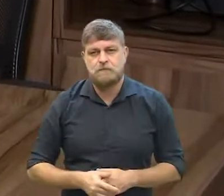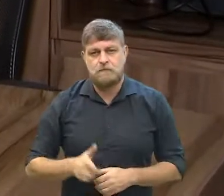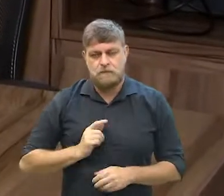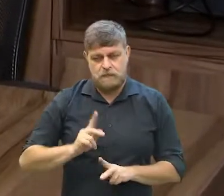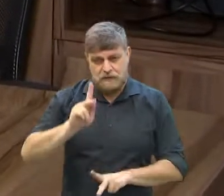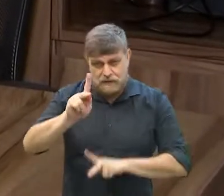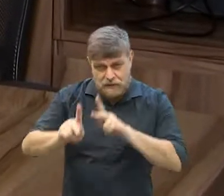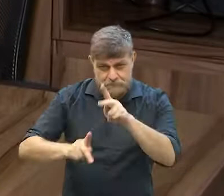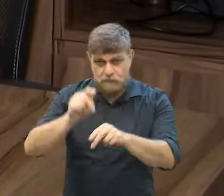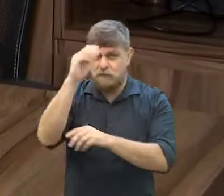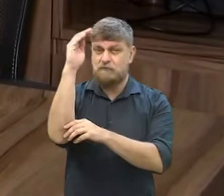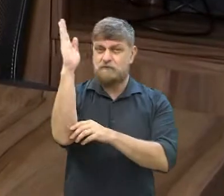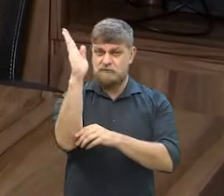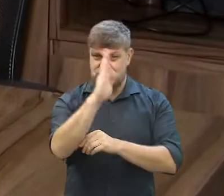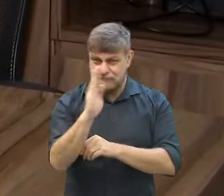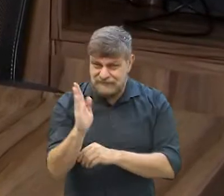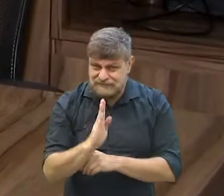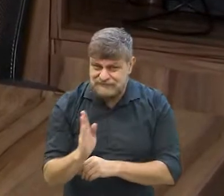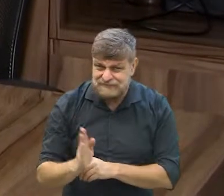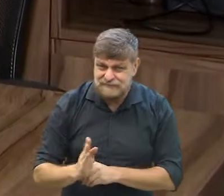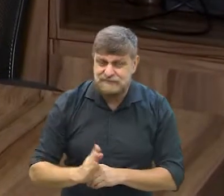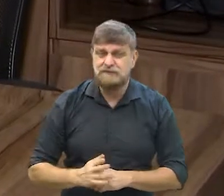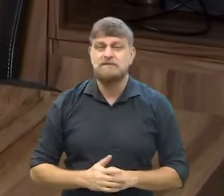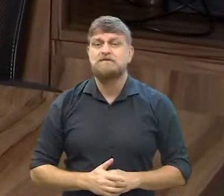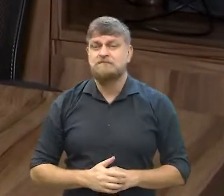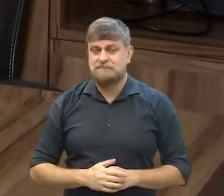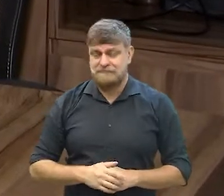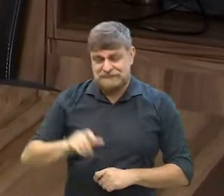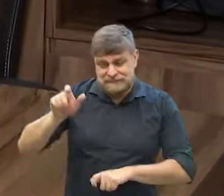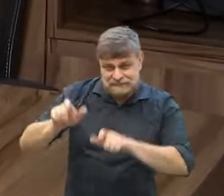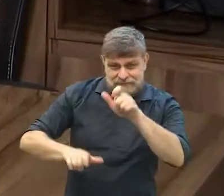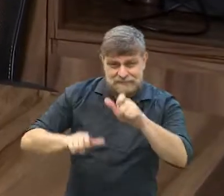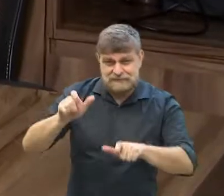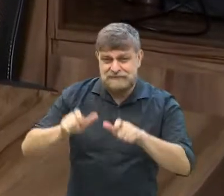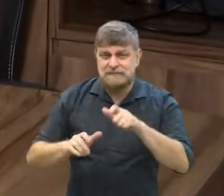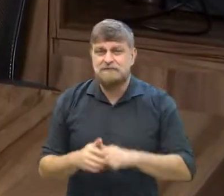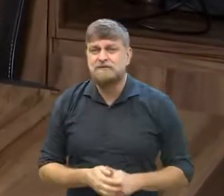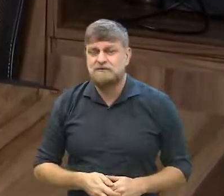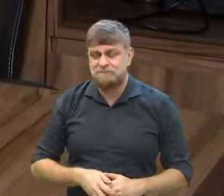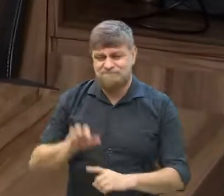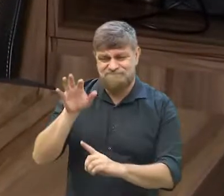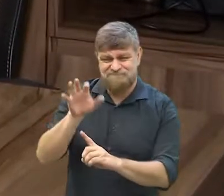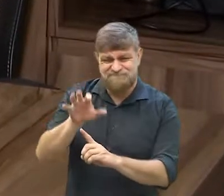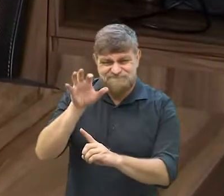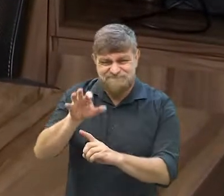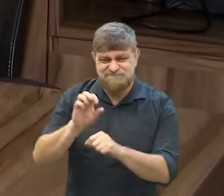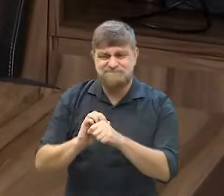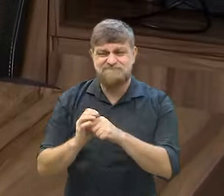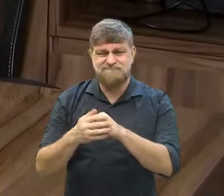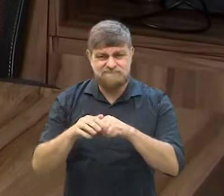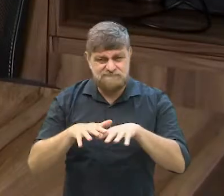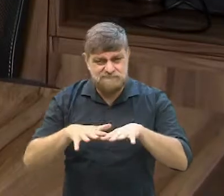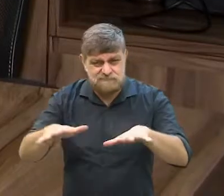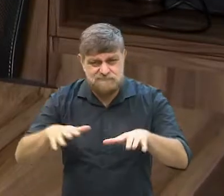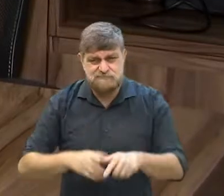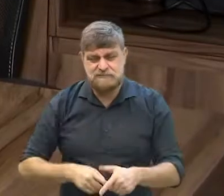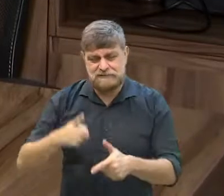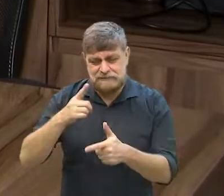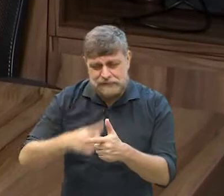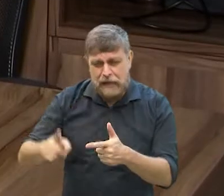massa da população, né, ela foi afetada negativamente pelos